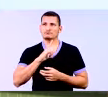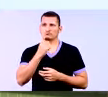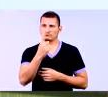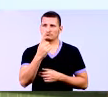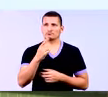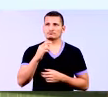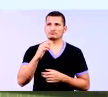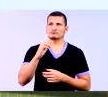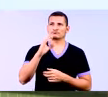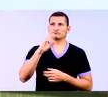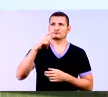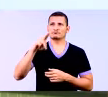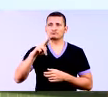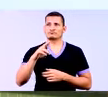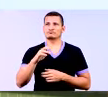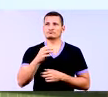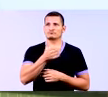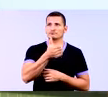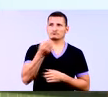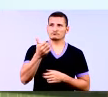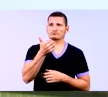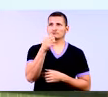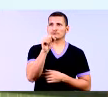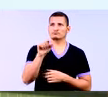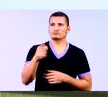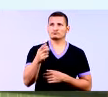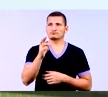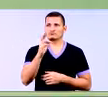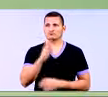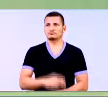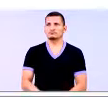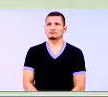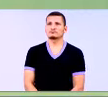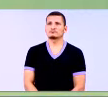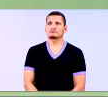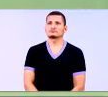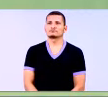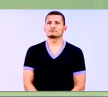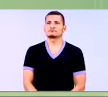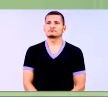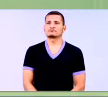mil reais. Só para vocês terem uma ideia do que é isso.